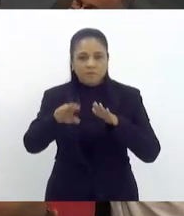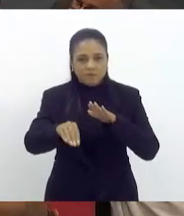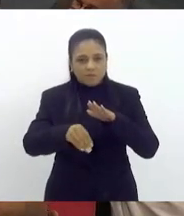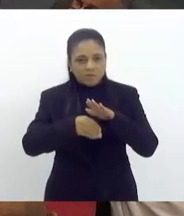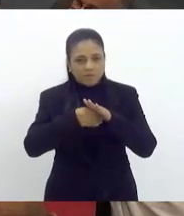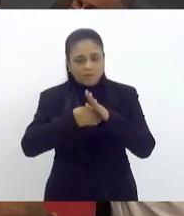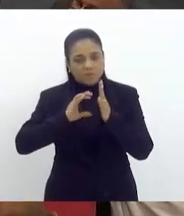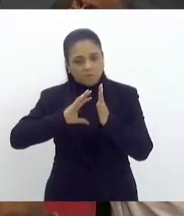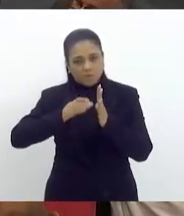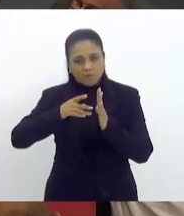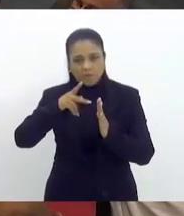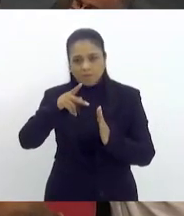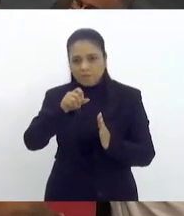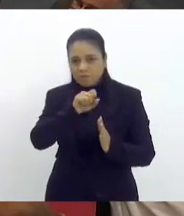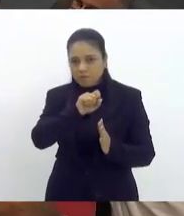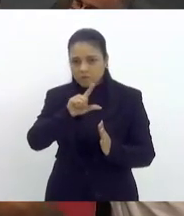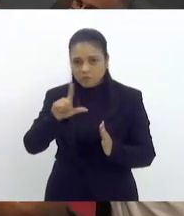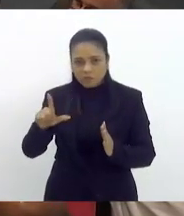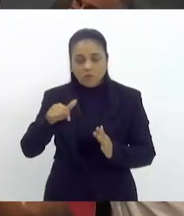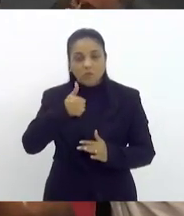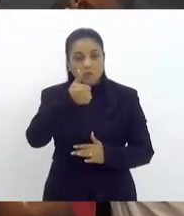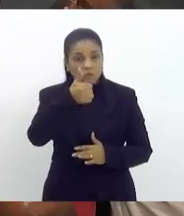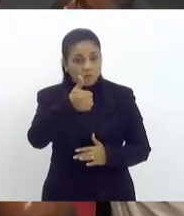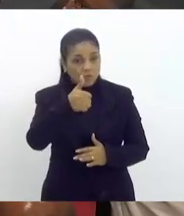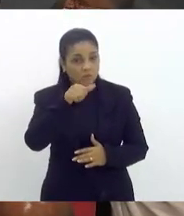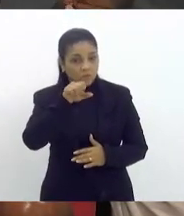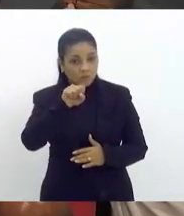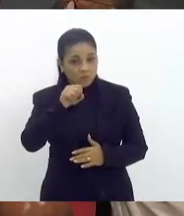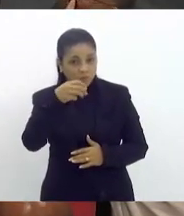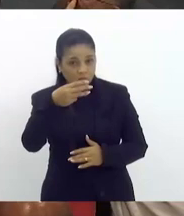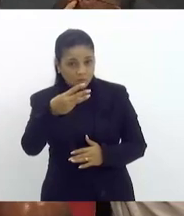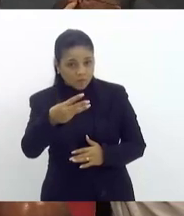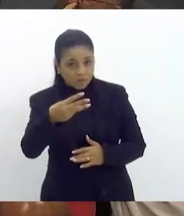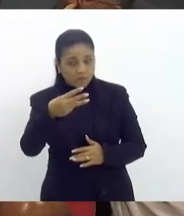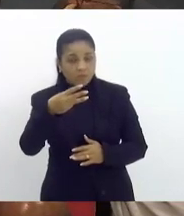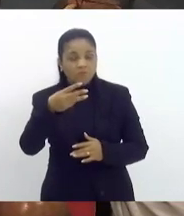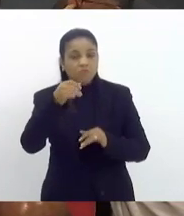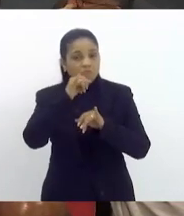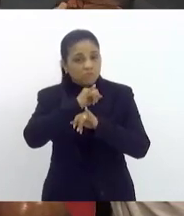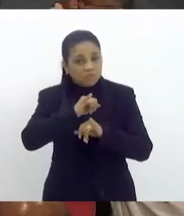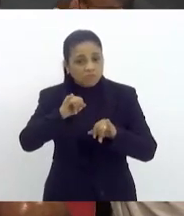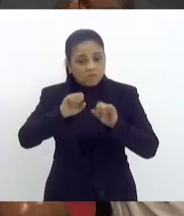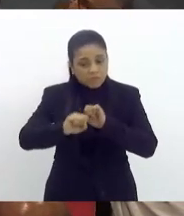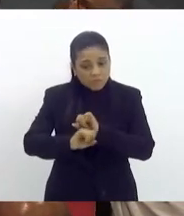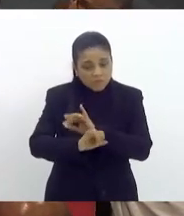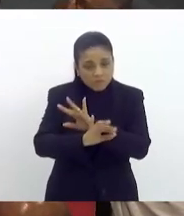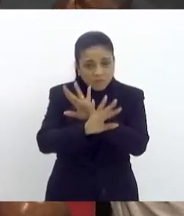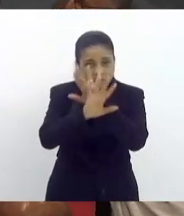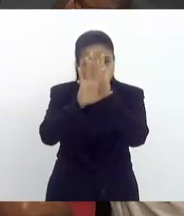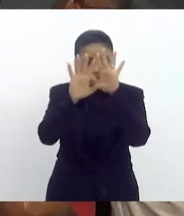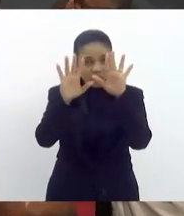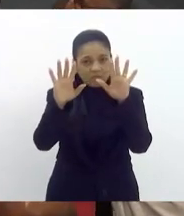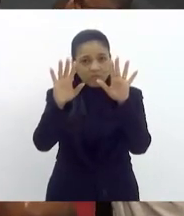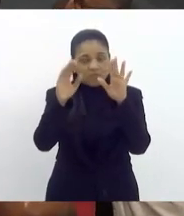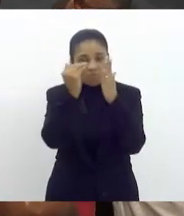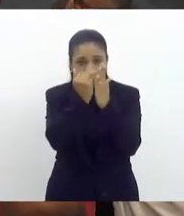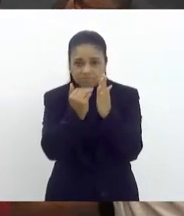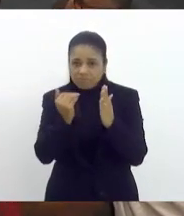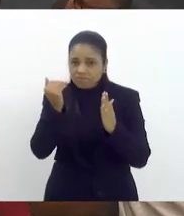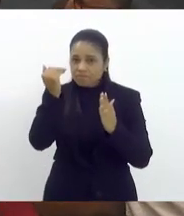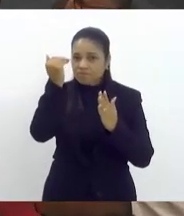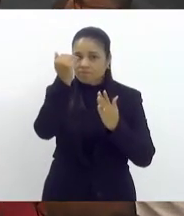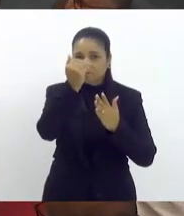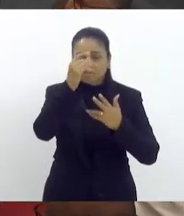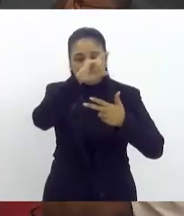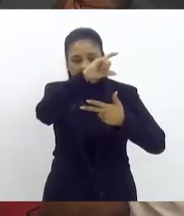bancada do pessoal a emenda 183 que versa sobre a transparência e a soberania do legislativo